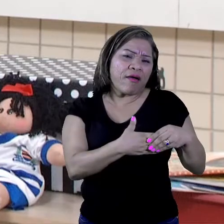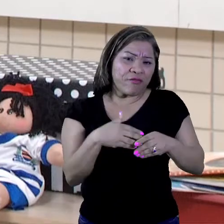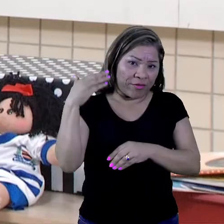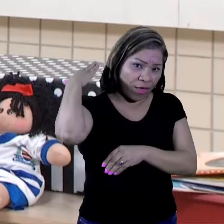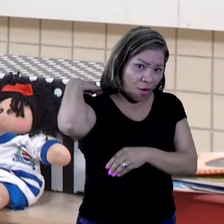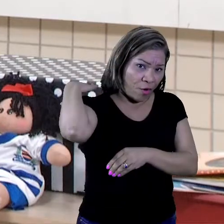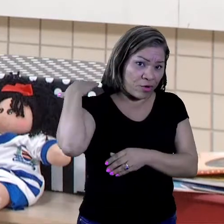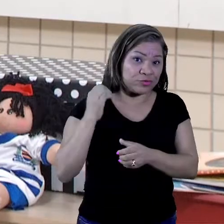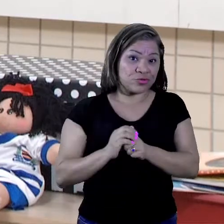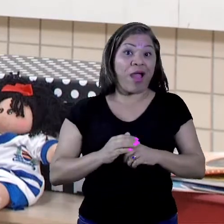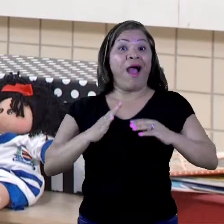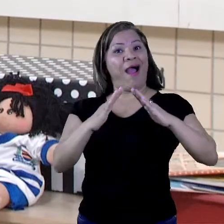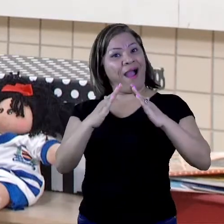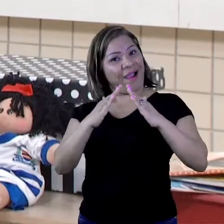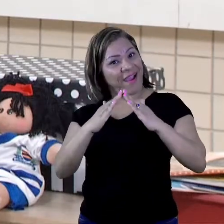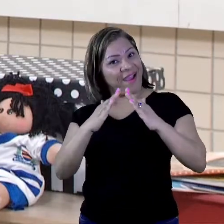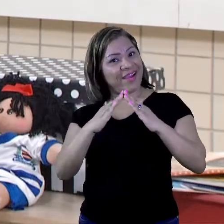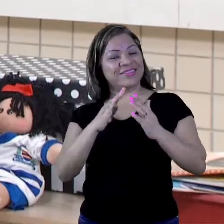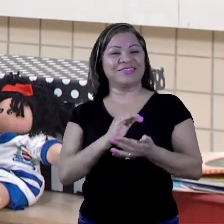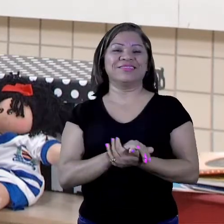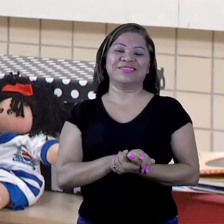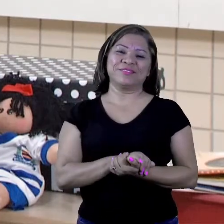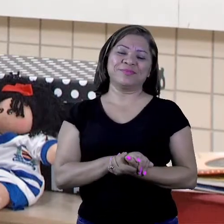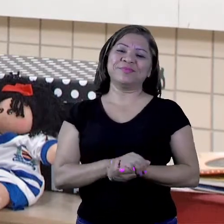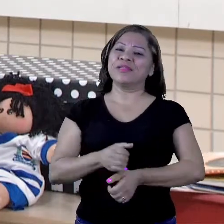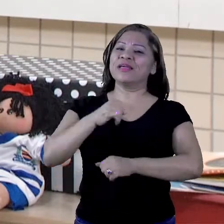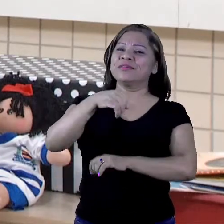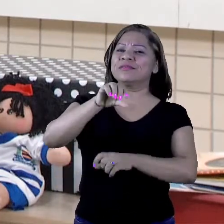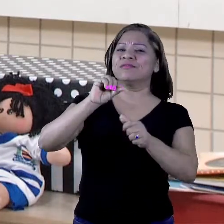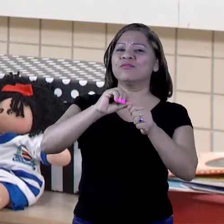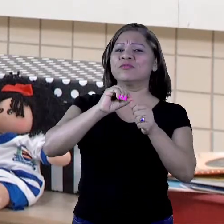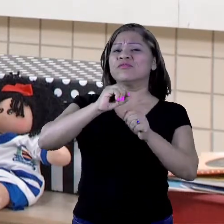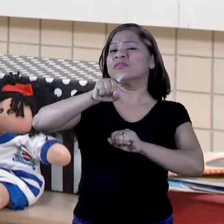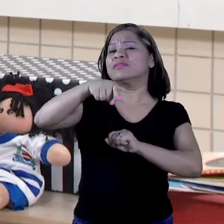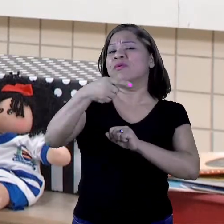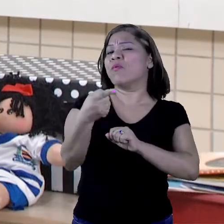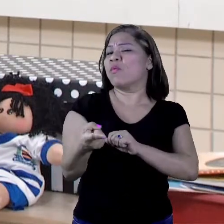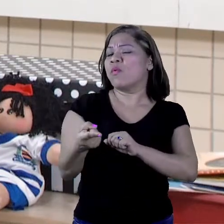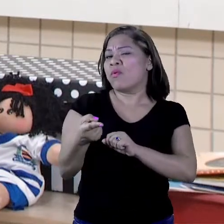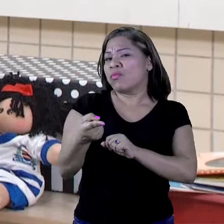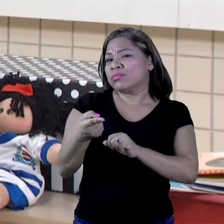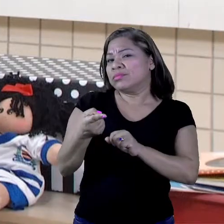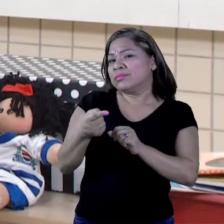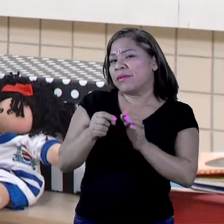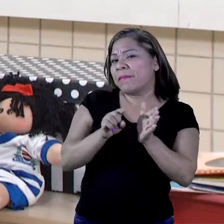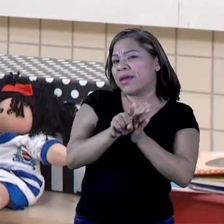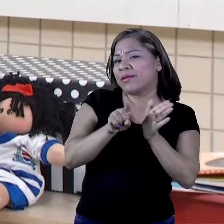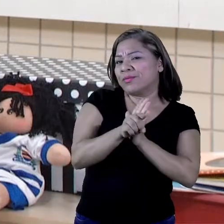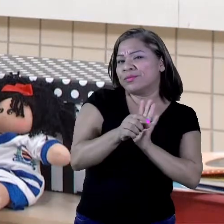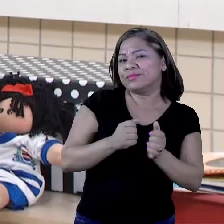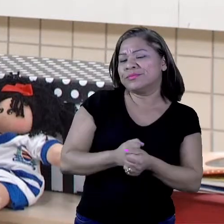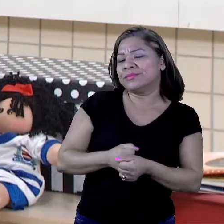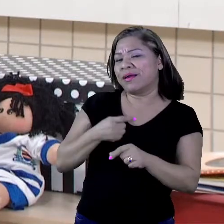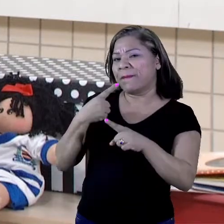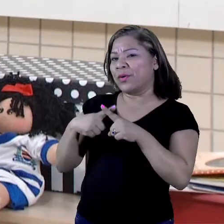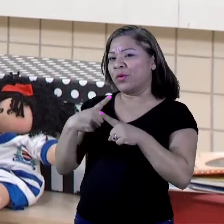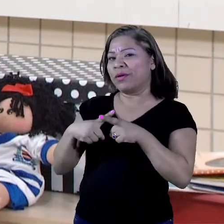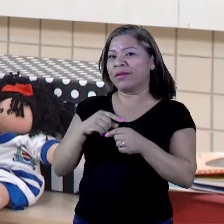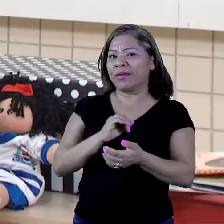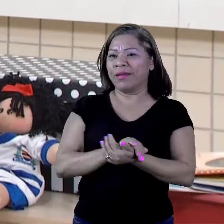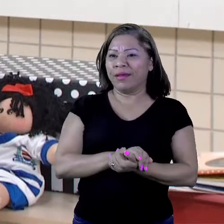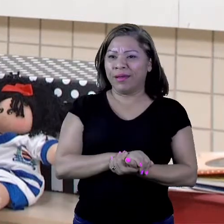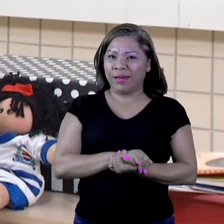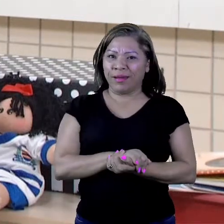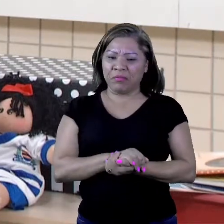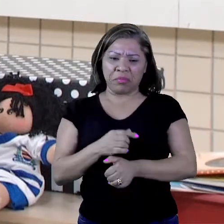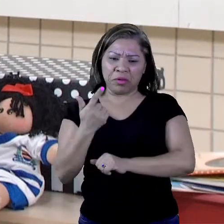casa. E se fôssemos fazer outras perguntas nessa narrativa, porque ela traz outras informações. Fala que ele não tem tristeza, que ele